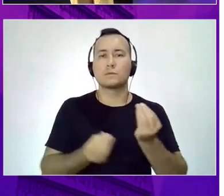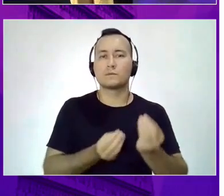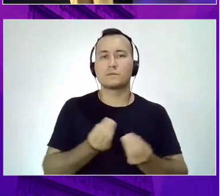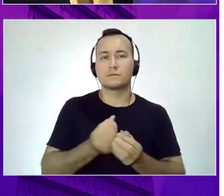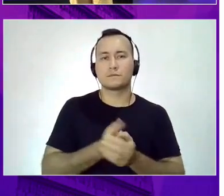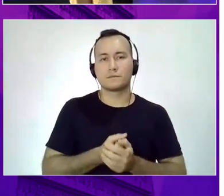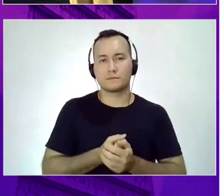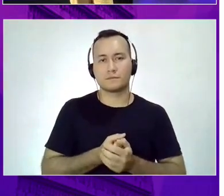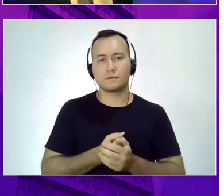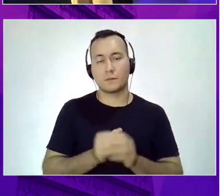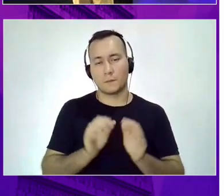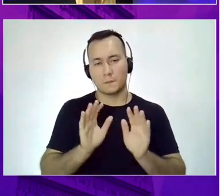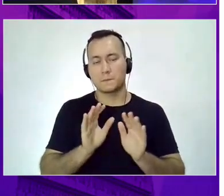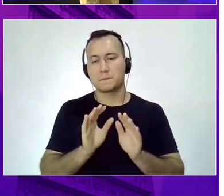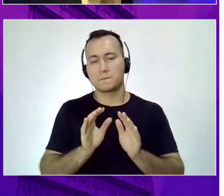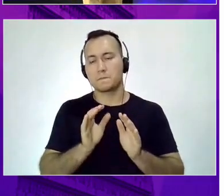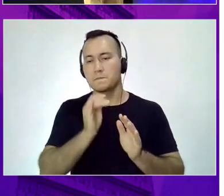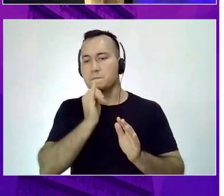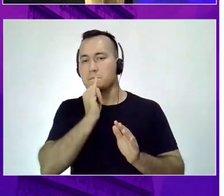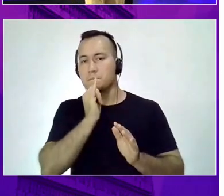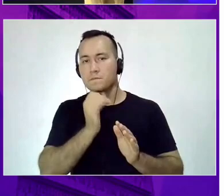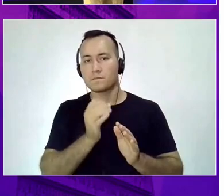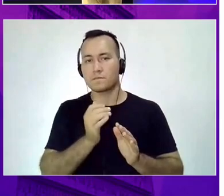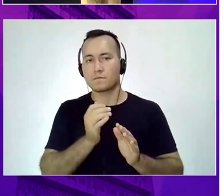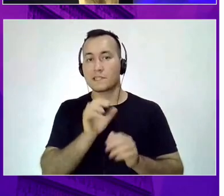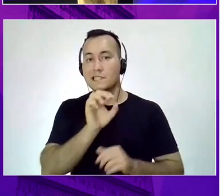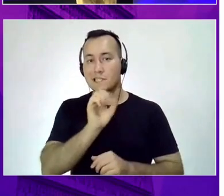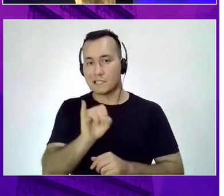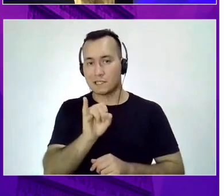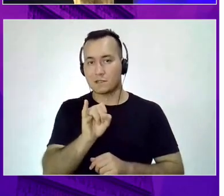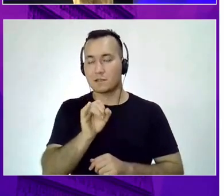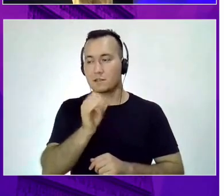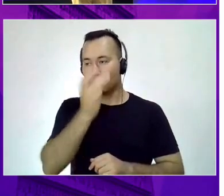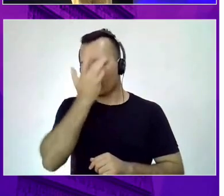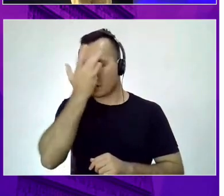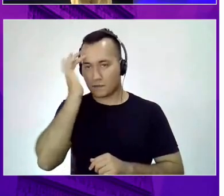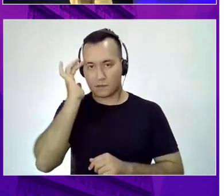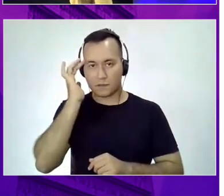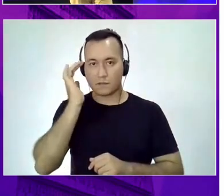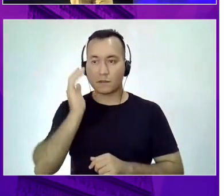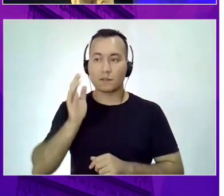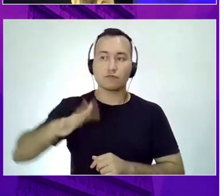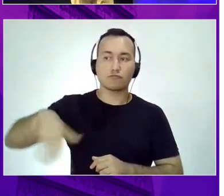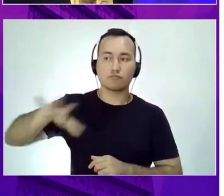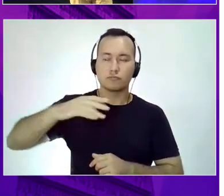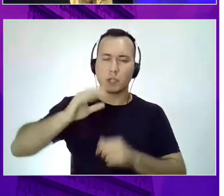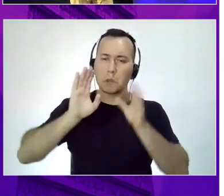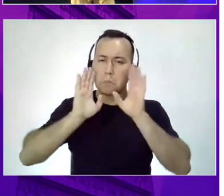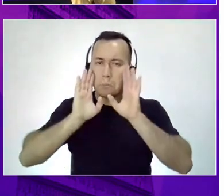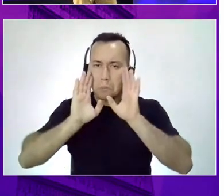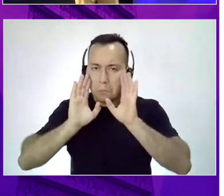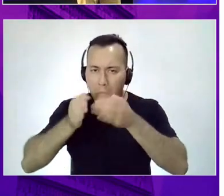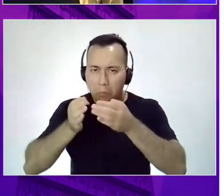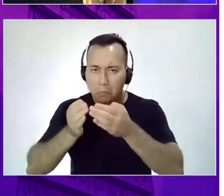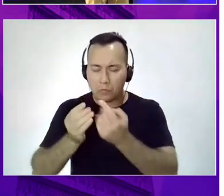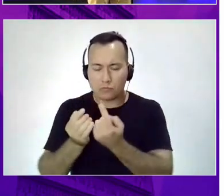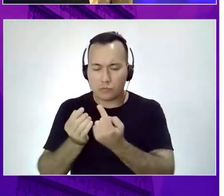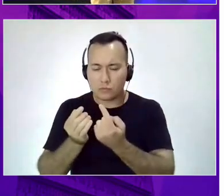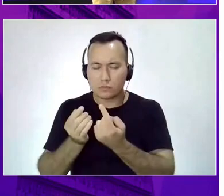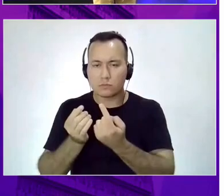é mais monolítico, aquela aplicação tende a ser mais monolítica, né? Assim como a arquitetura.